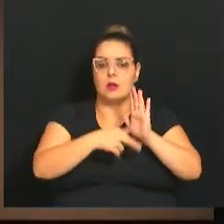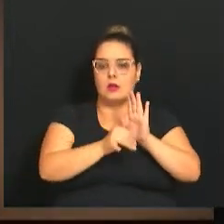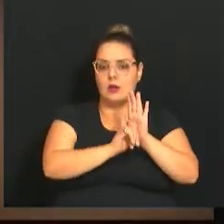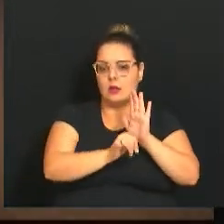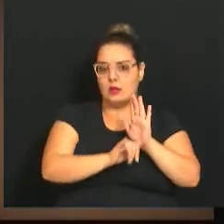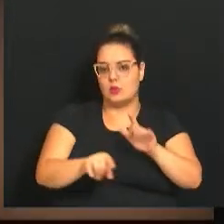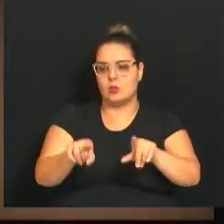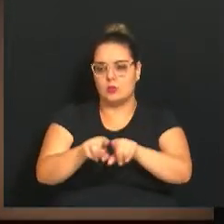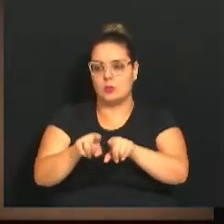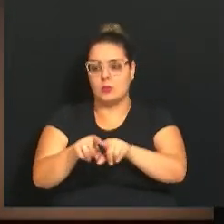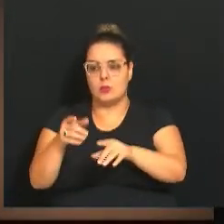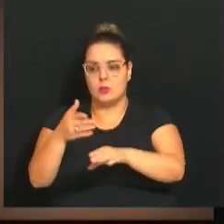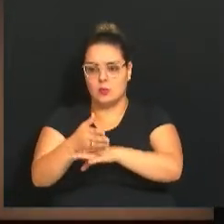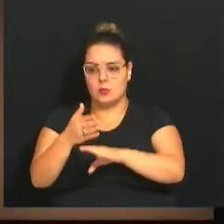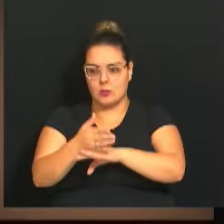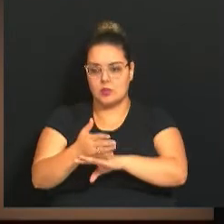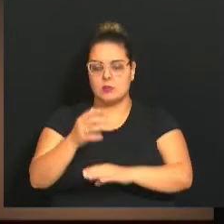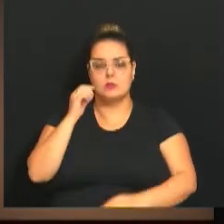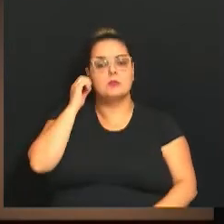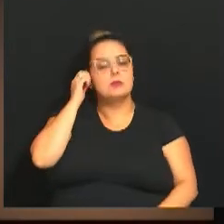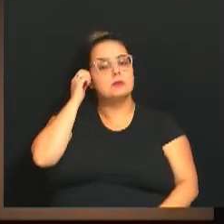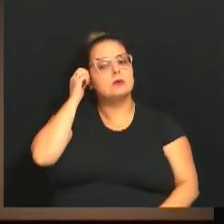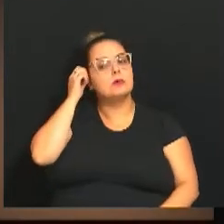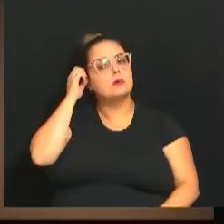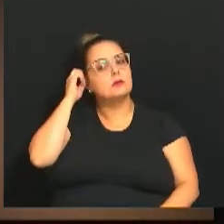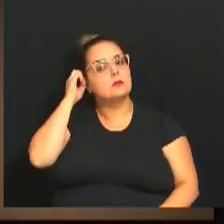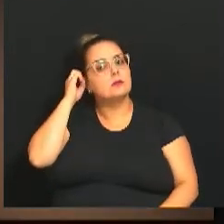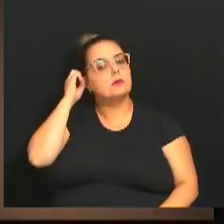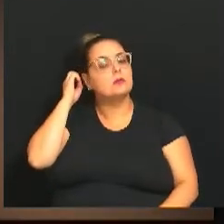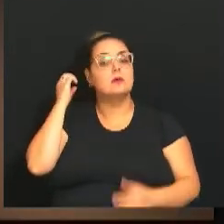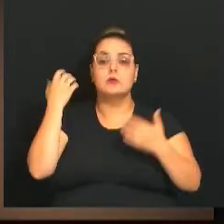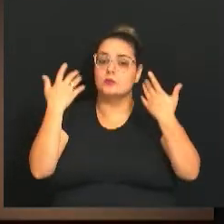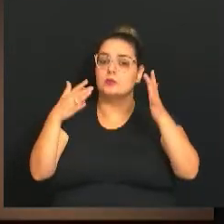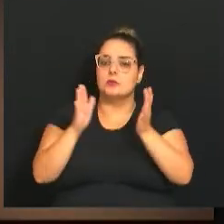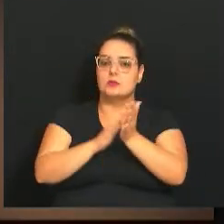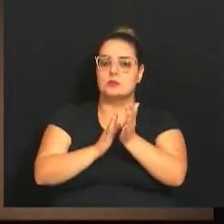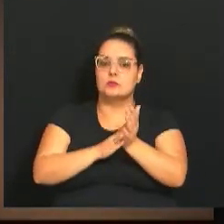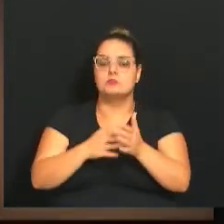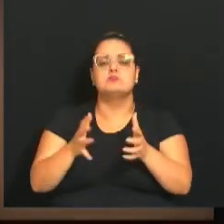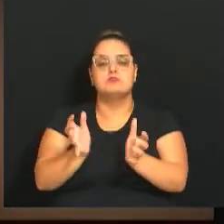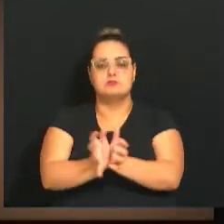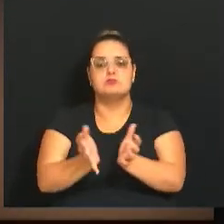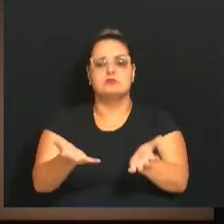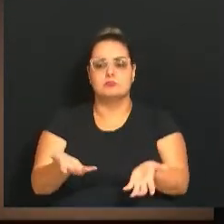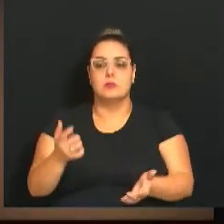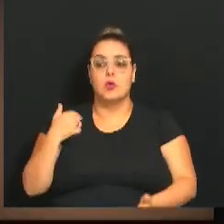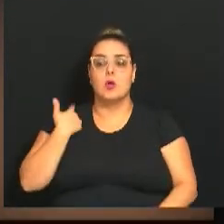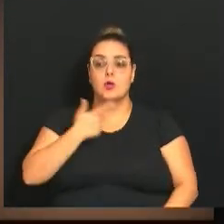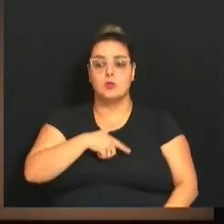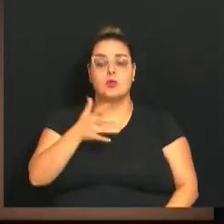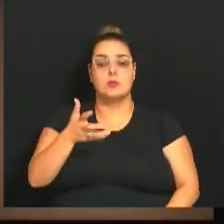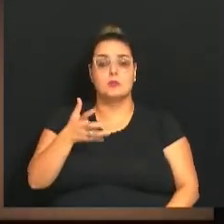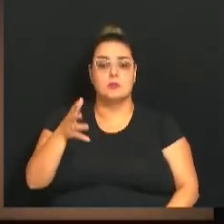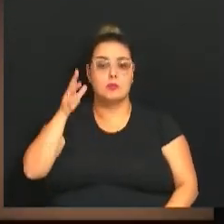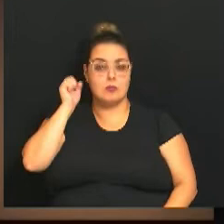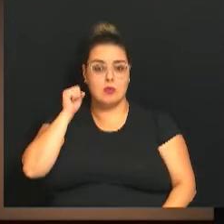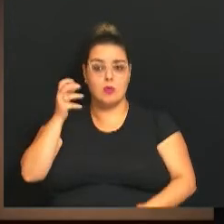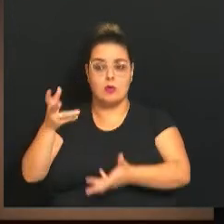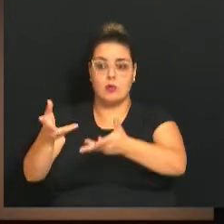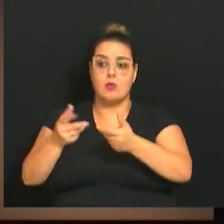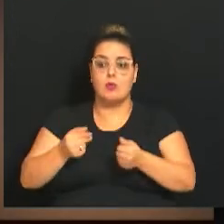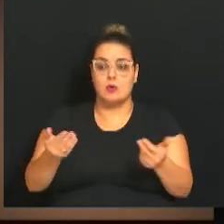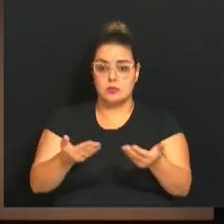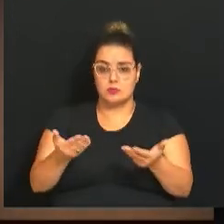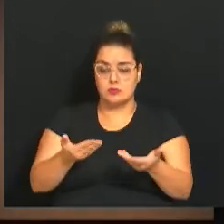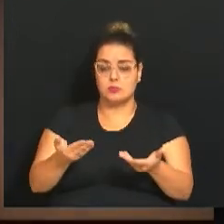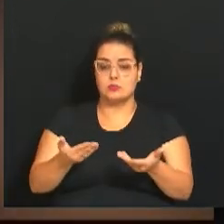também participou da reunião. O senhor está de parabéns pela comissão e nós queremos muito ouvir os nossos convidados de hoje para